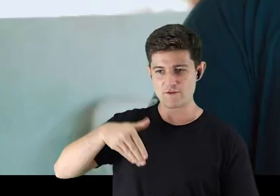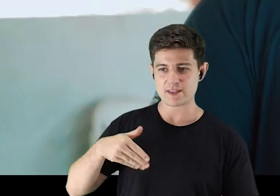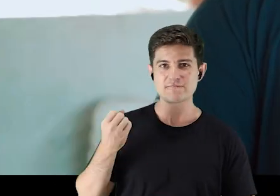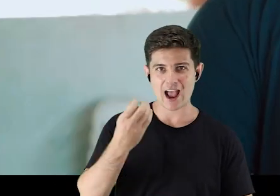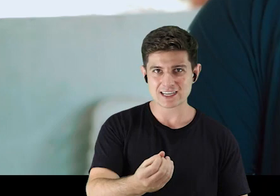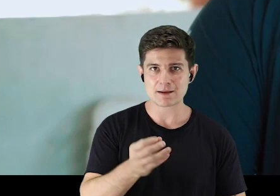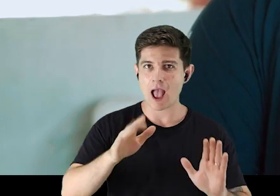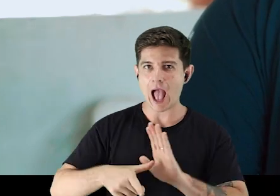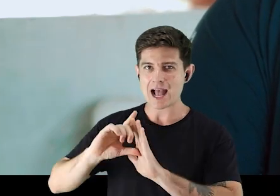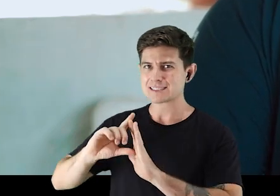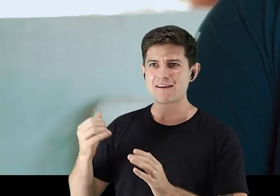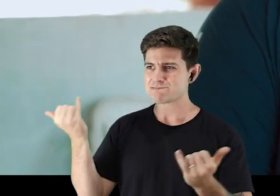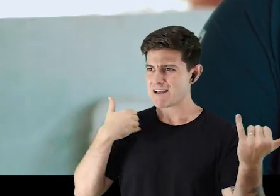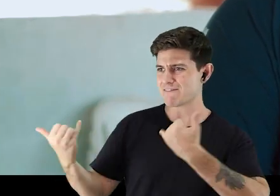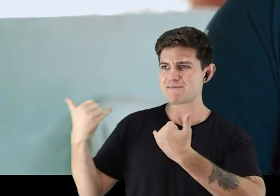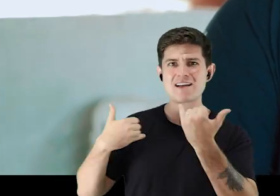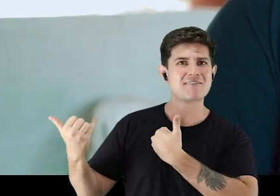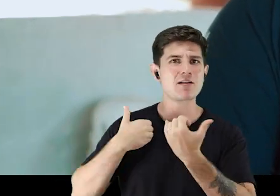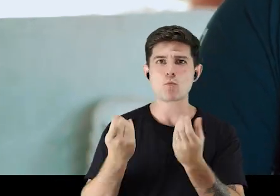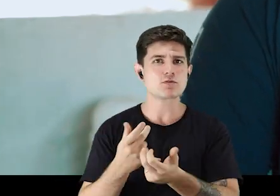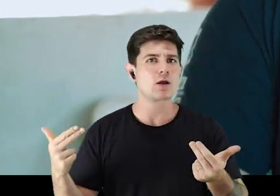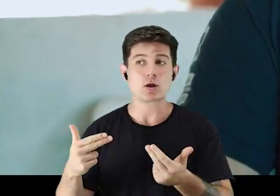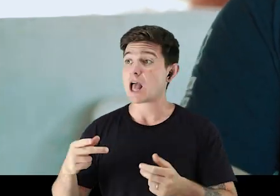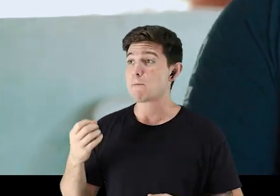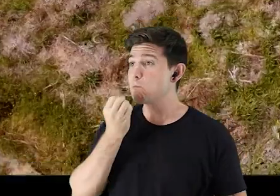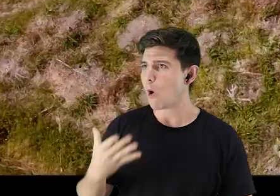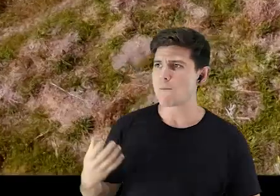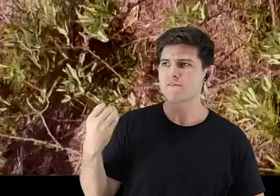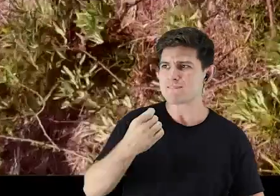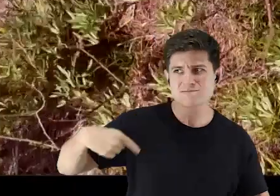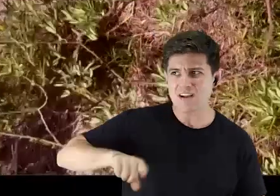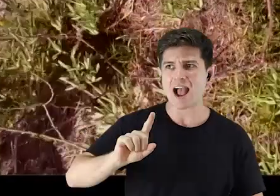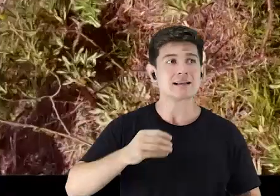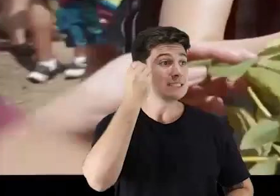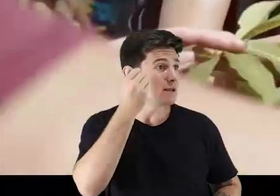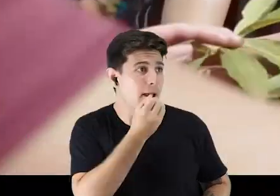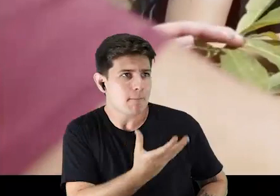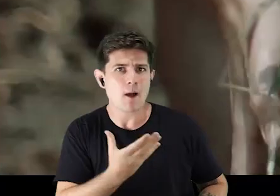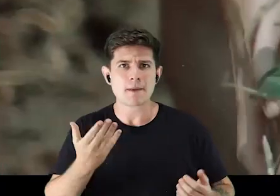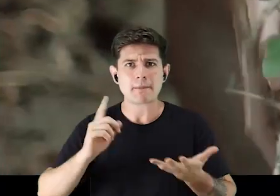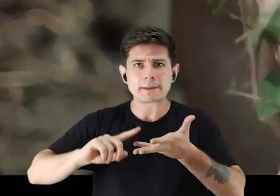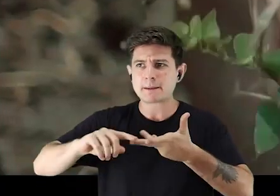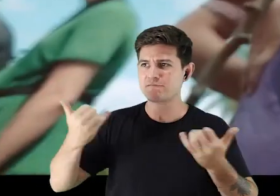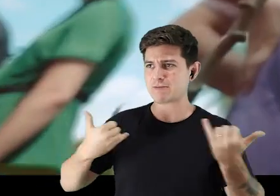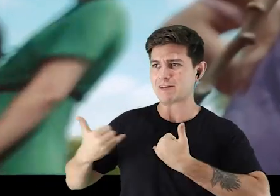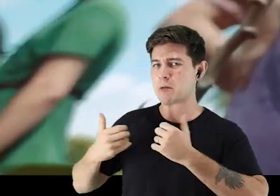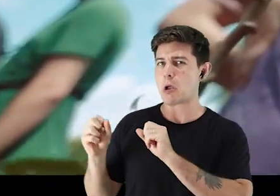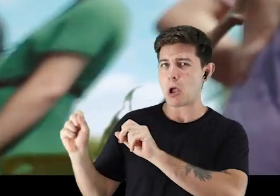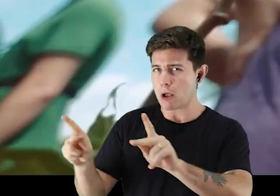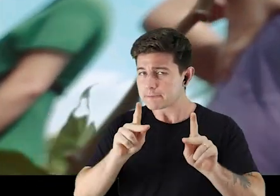antes de ter vindo pra cá pro intercâmbio, já tinha ouvido pra caramba sobre ele. Muita coisa, que era uma viagem incrível, uma experiência